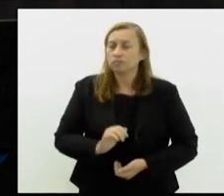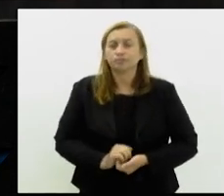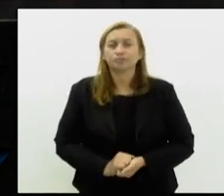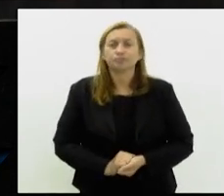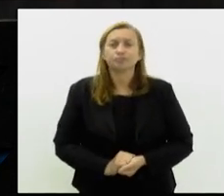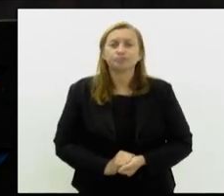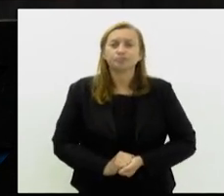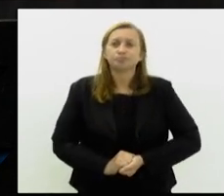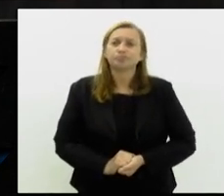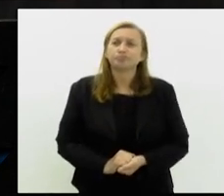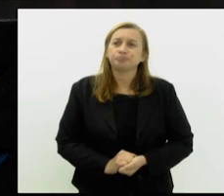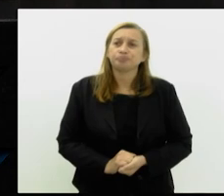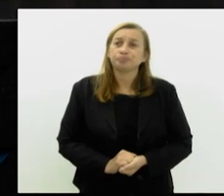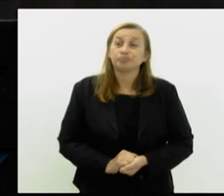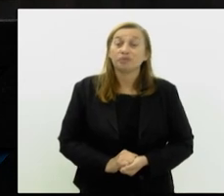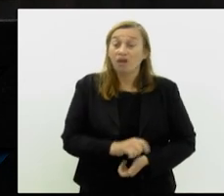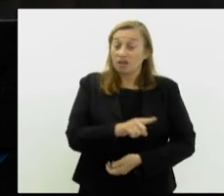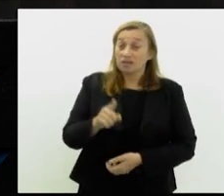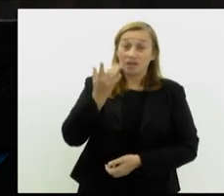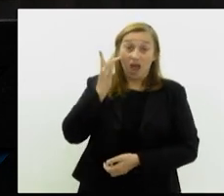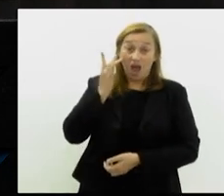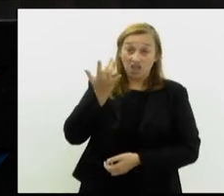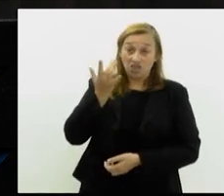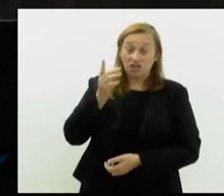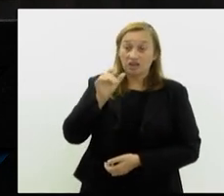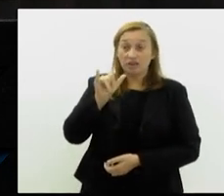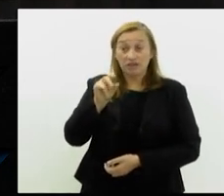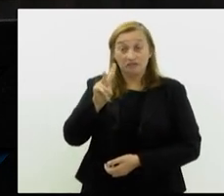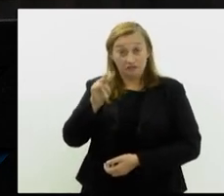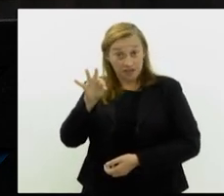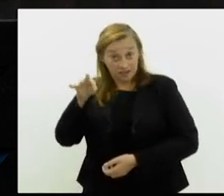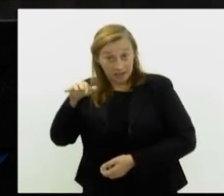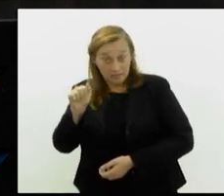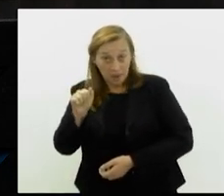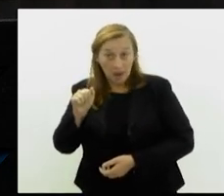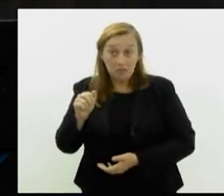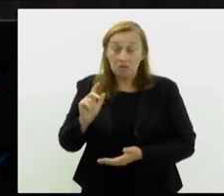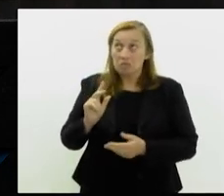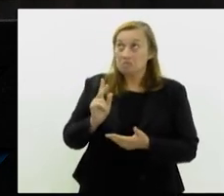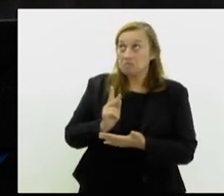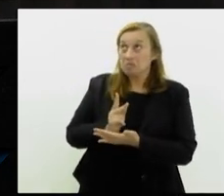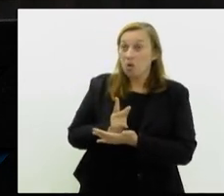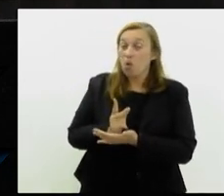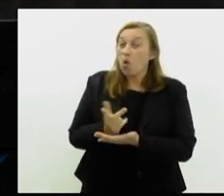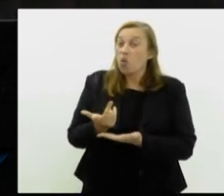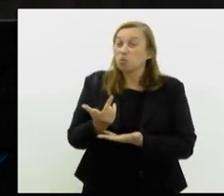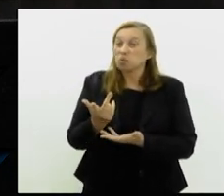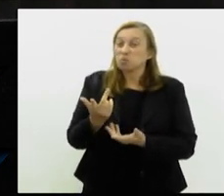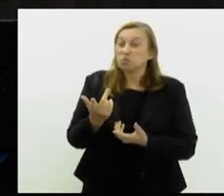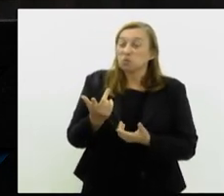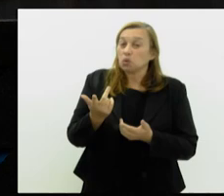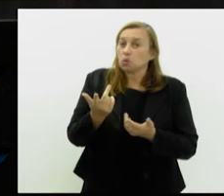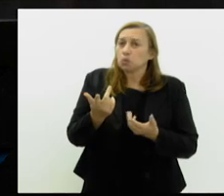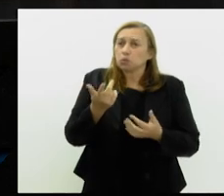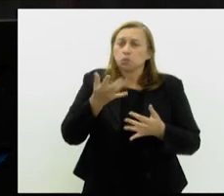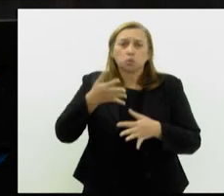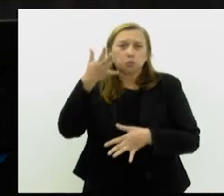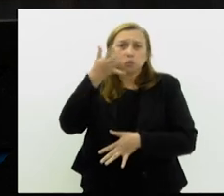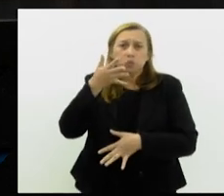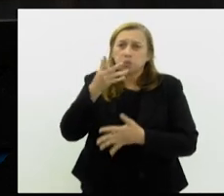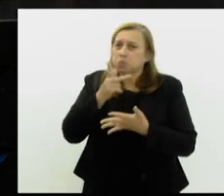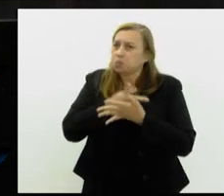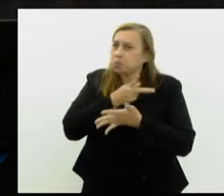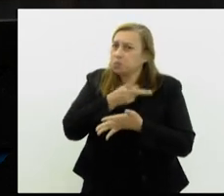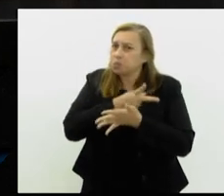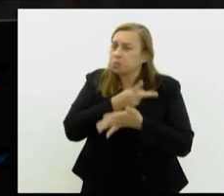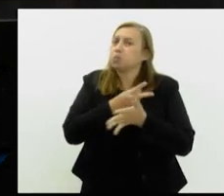não ele se aa vítima apesar de ter feito um discurso ansem antissemita e portanto